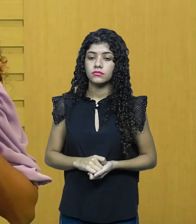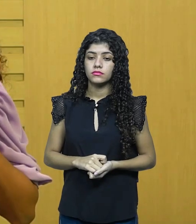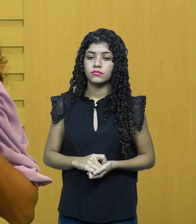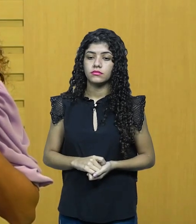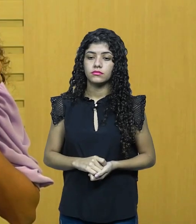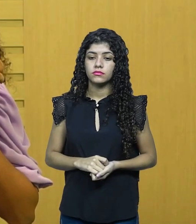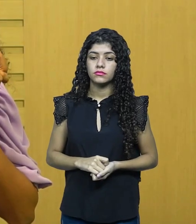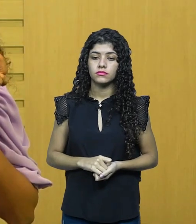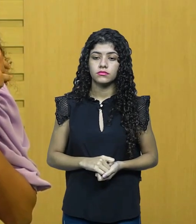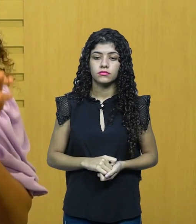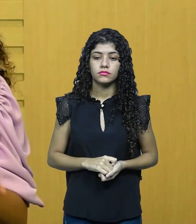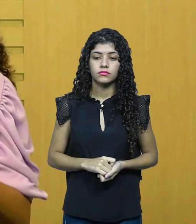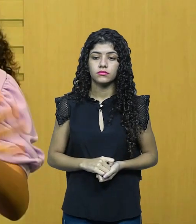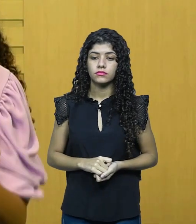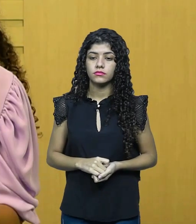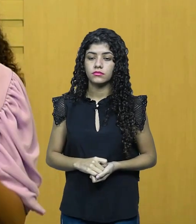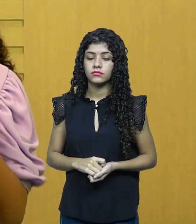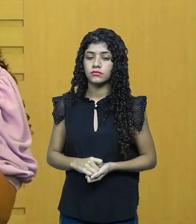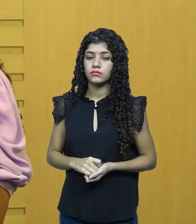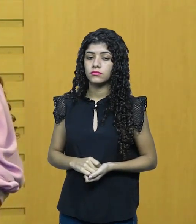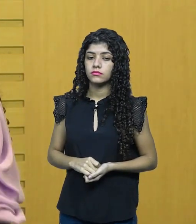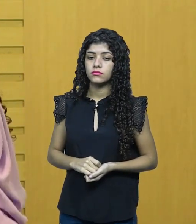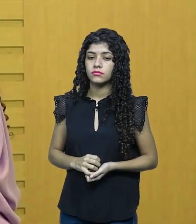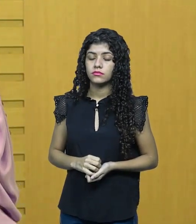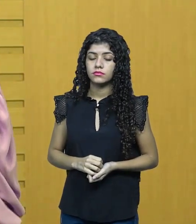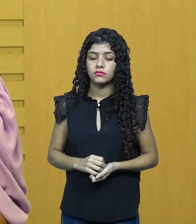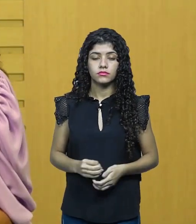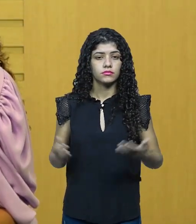está em Altas Aventuras, Up, Altas Aventuras de 2009, esse exemplo.